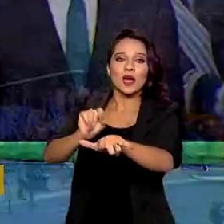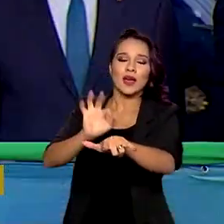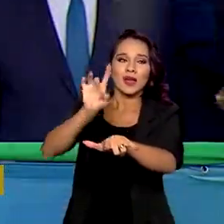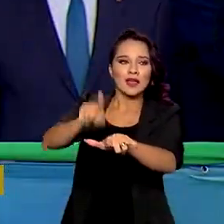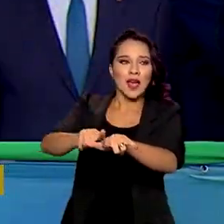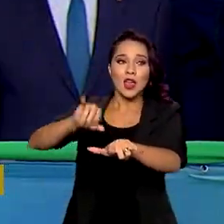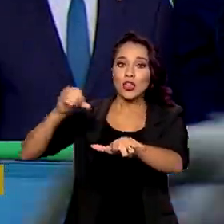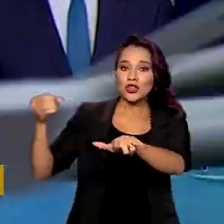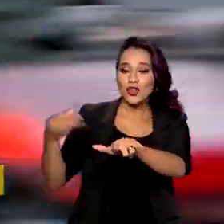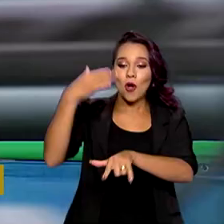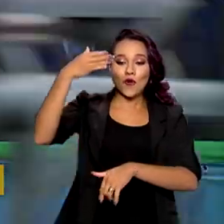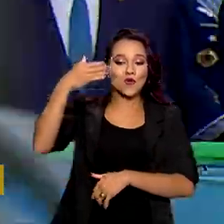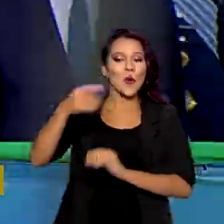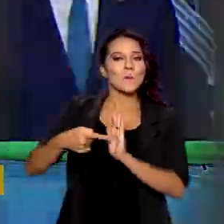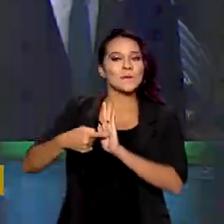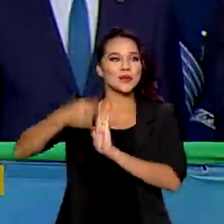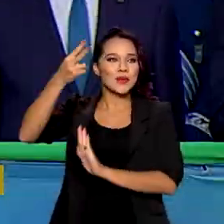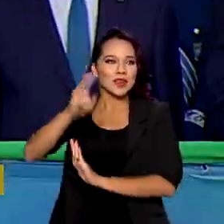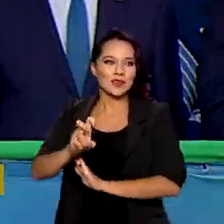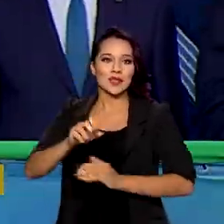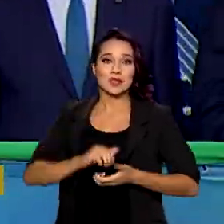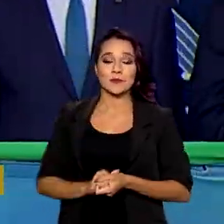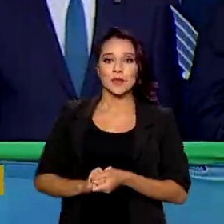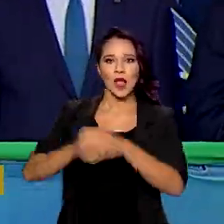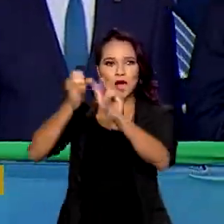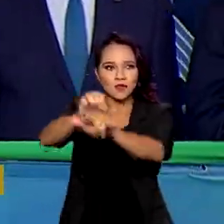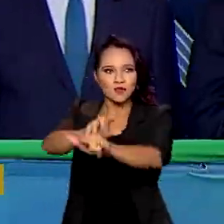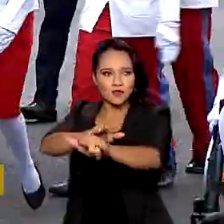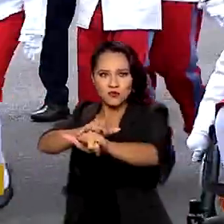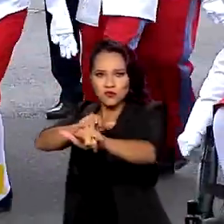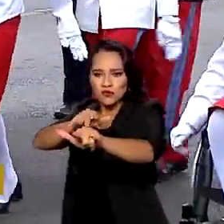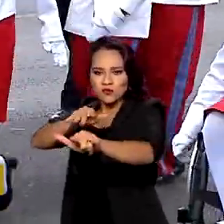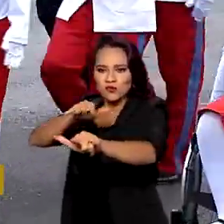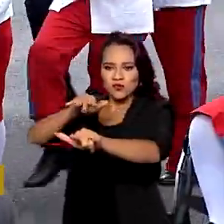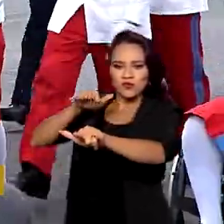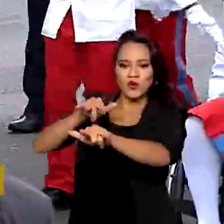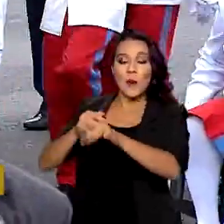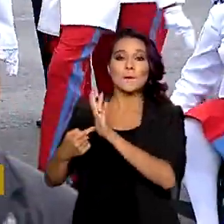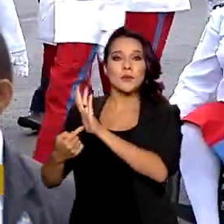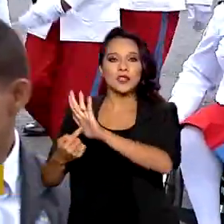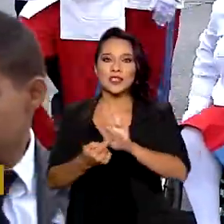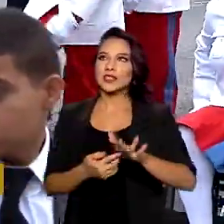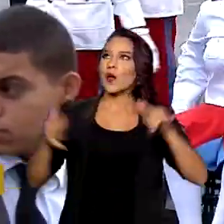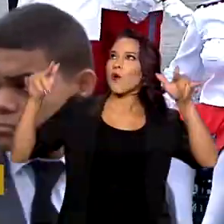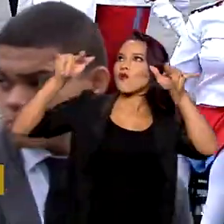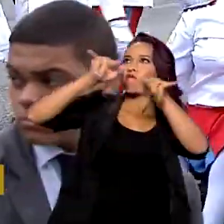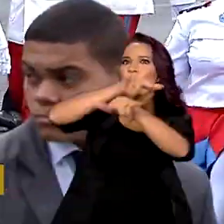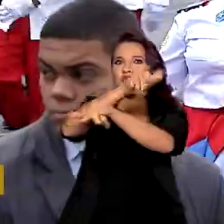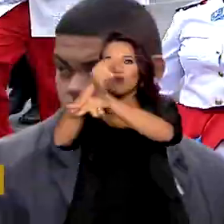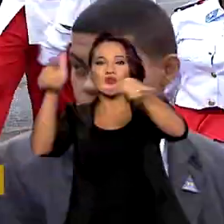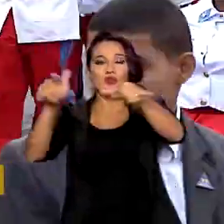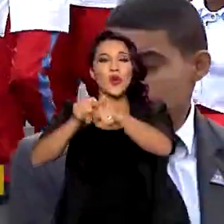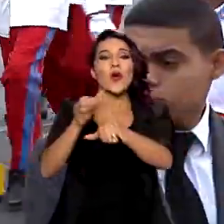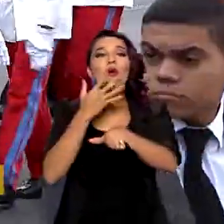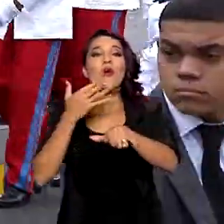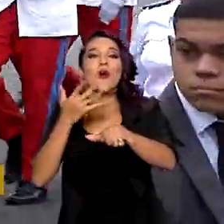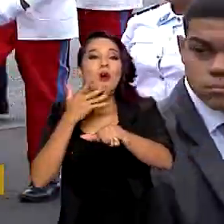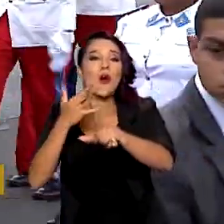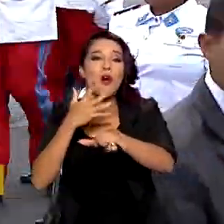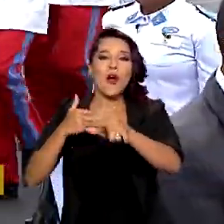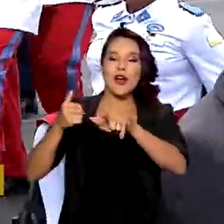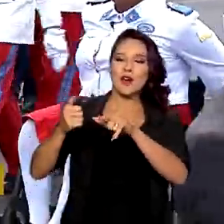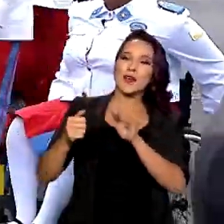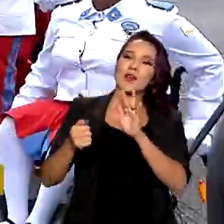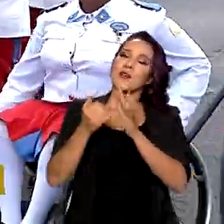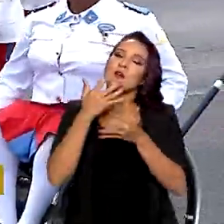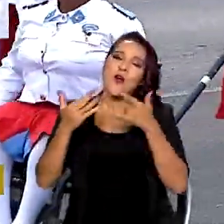fato inédito aí, pela primeira vez, então a Esquadrilha da Fumaça, o Esquadrão de Demonstração Aérea, soltando a fumaça com as cores,